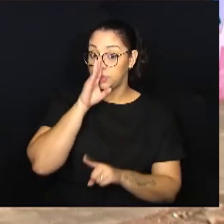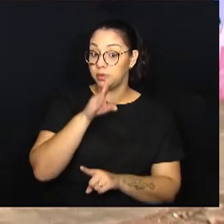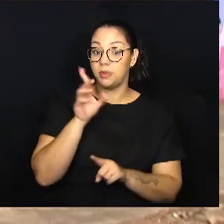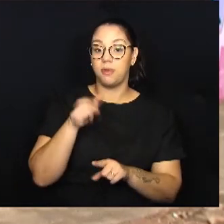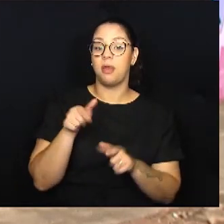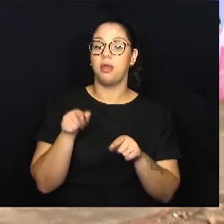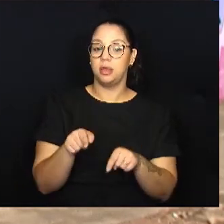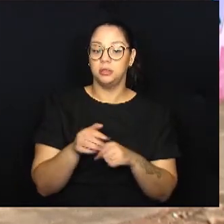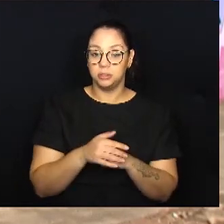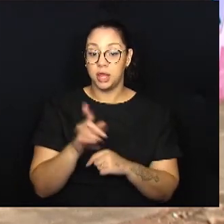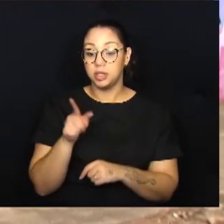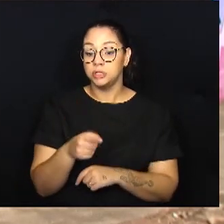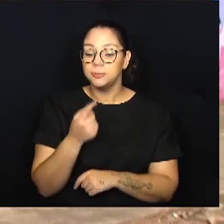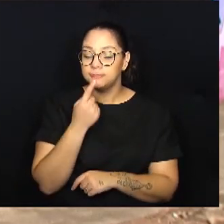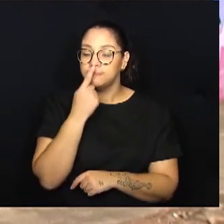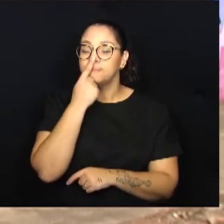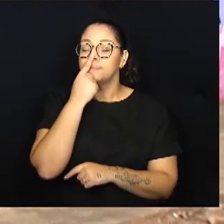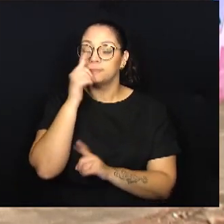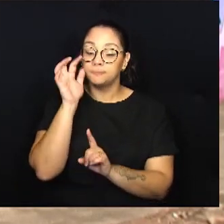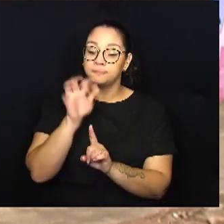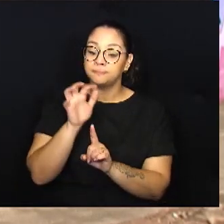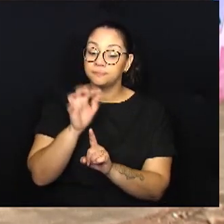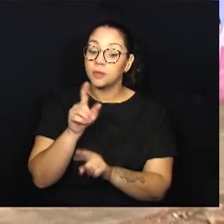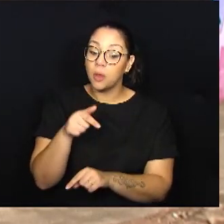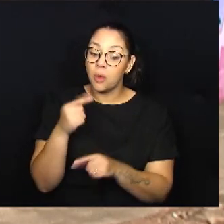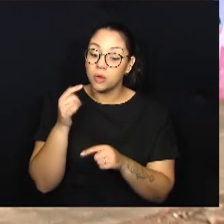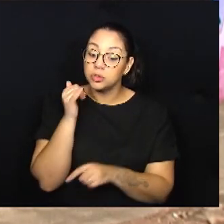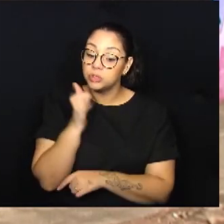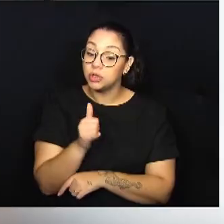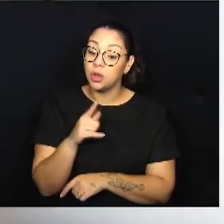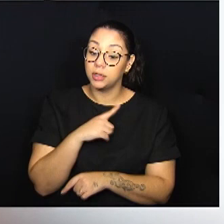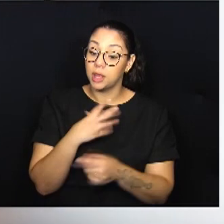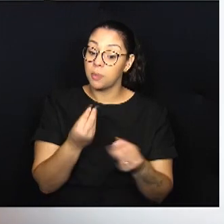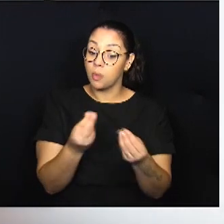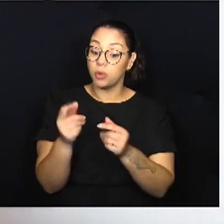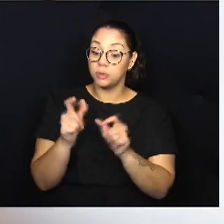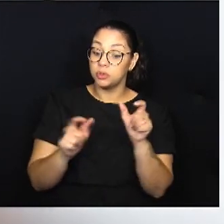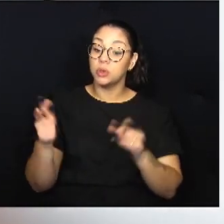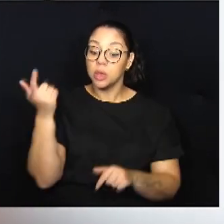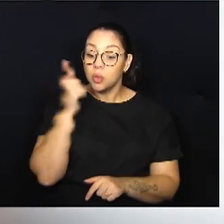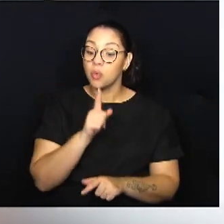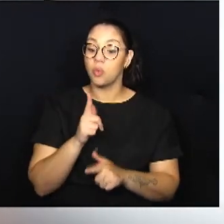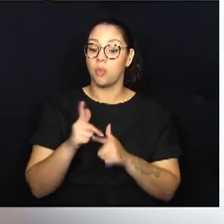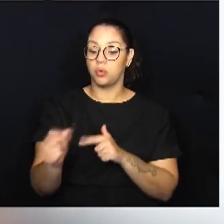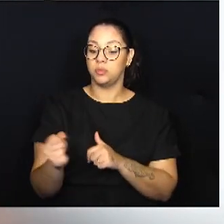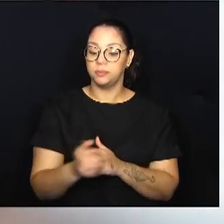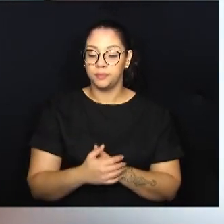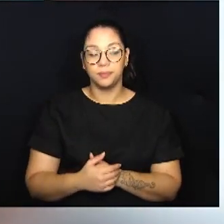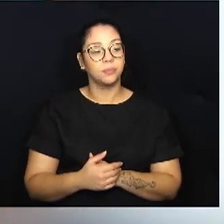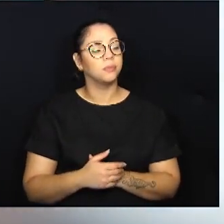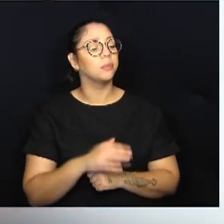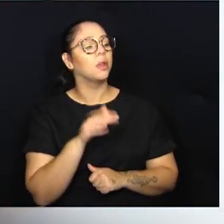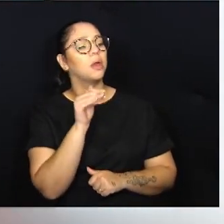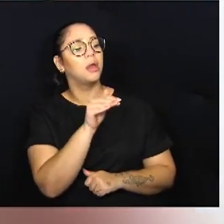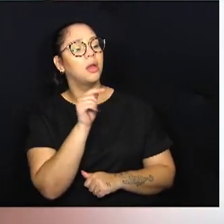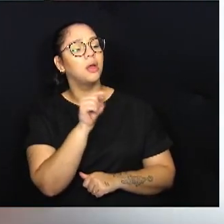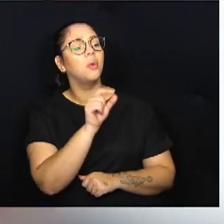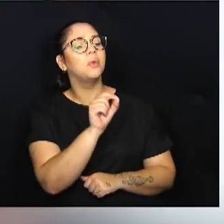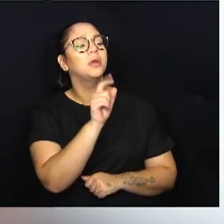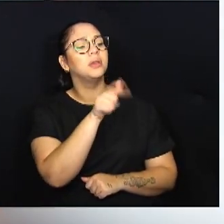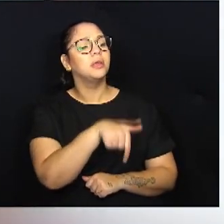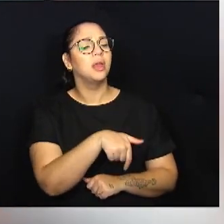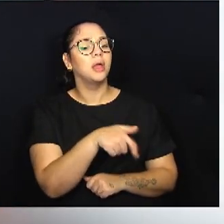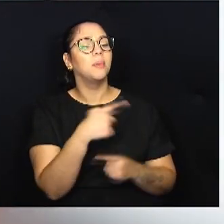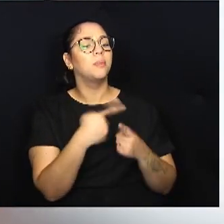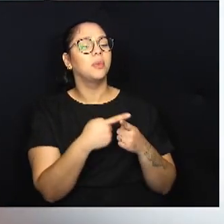de inspirá-los e dizer assim, ó, tem muita gente que chegou lá. Fazer as pessoas pararem e falar assim, mas quem é esse daí? Por que